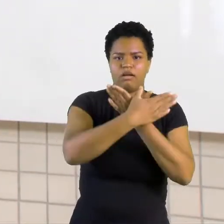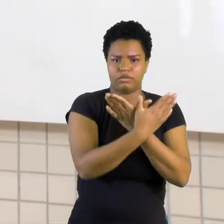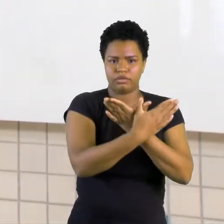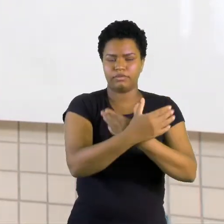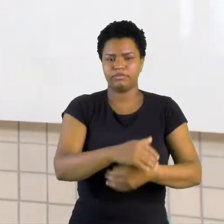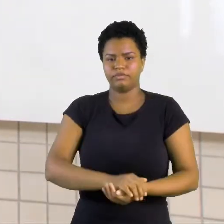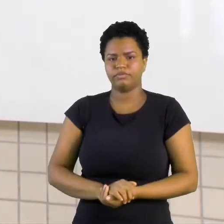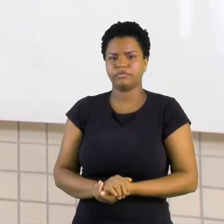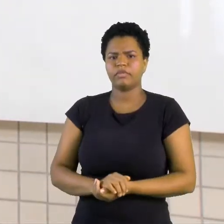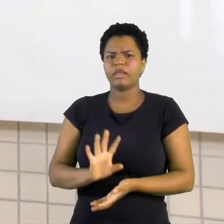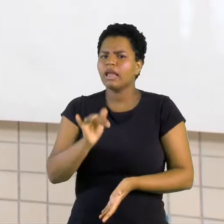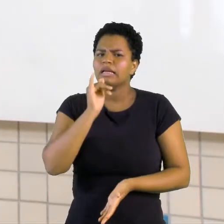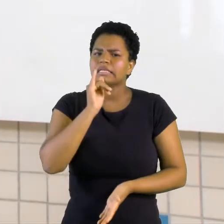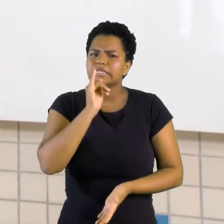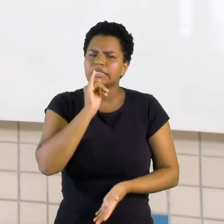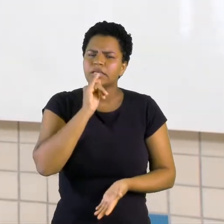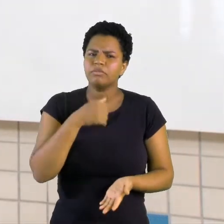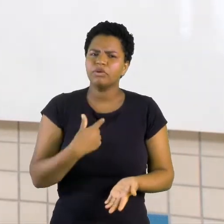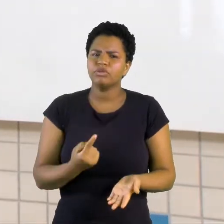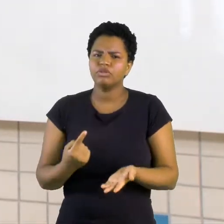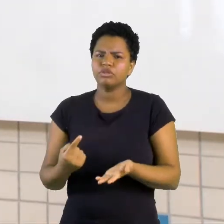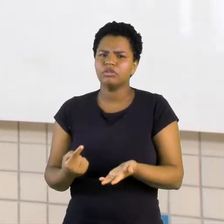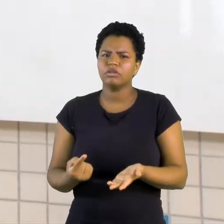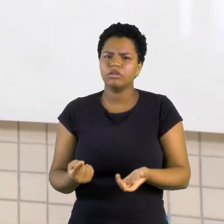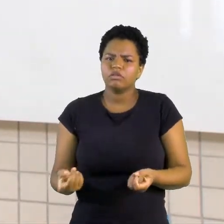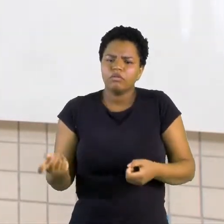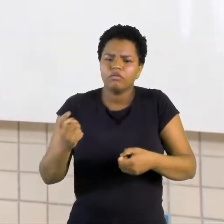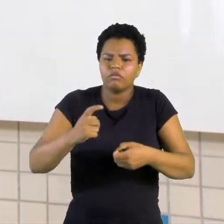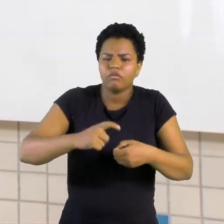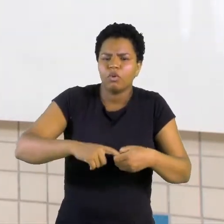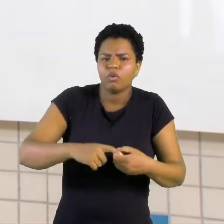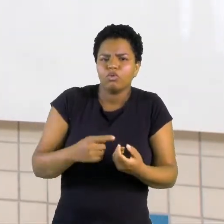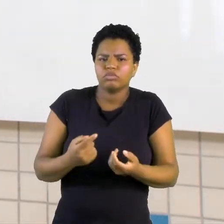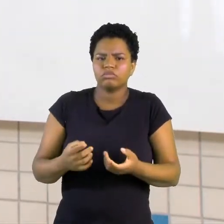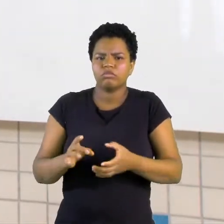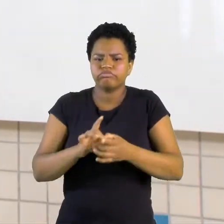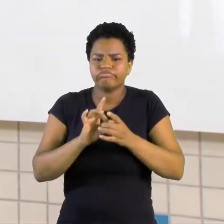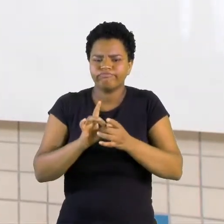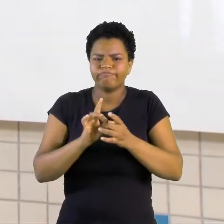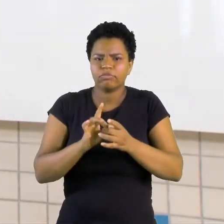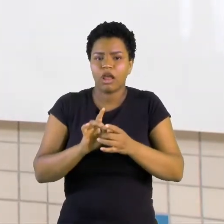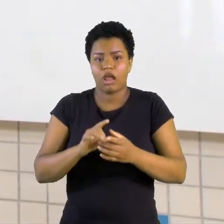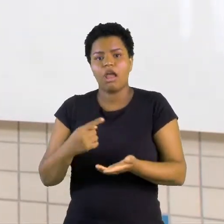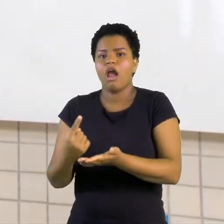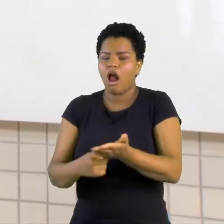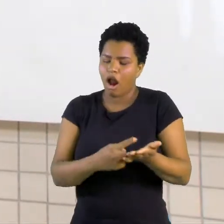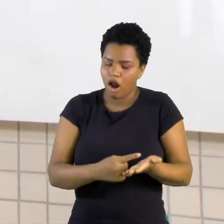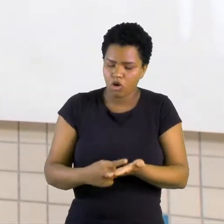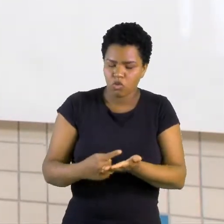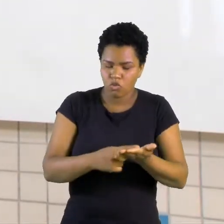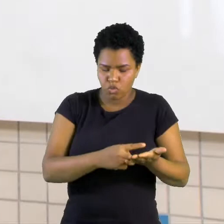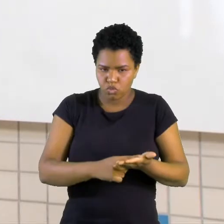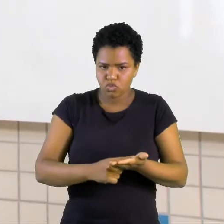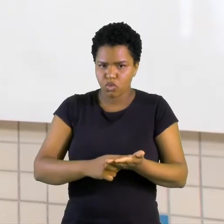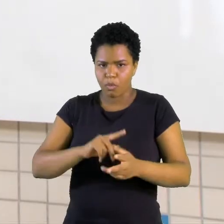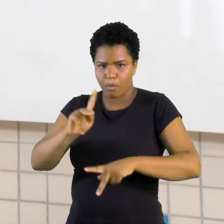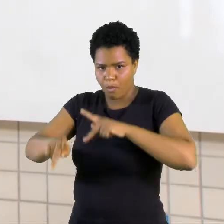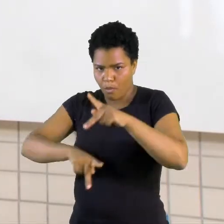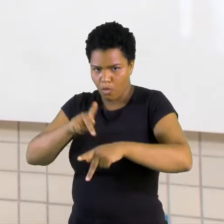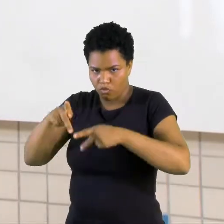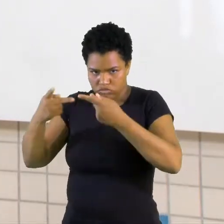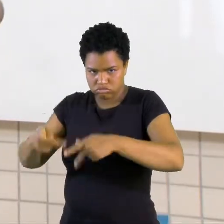Quando falamos sobre conciliação, nós estamos falando, né, de acordos entre povos nativos para derrotar determinados povos,